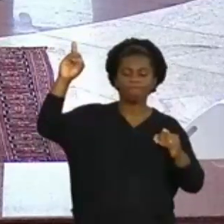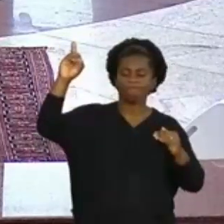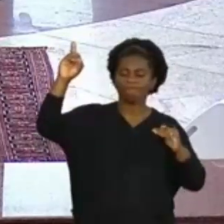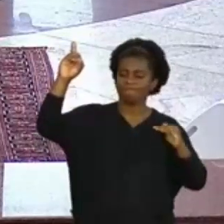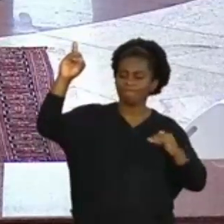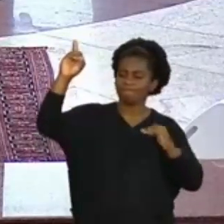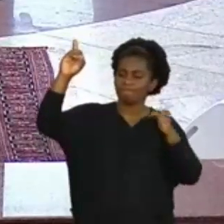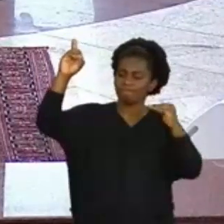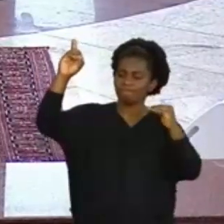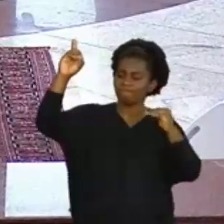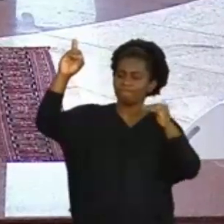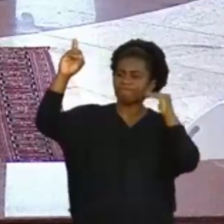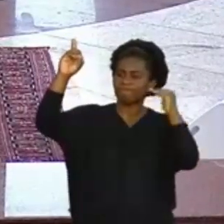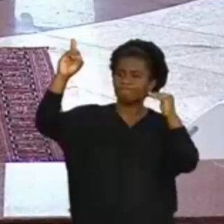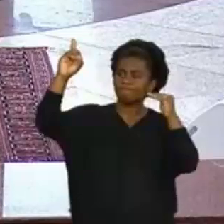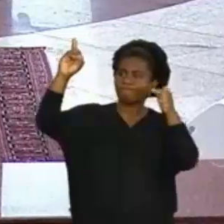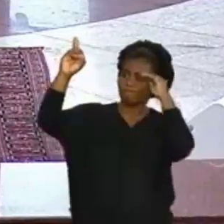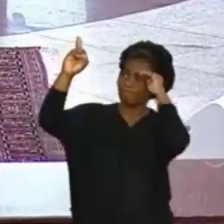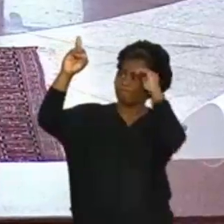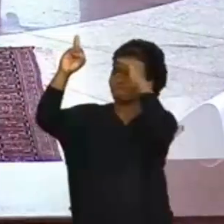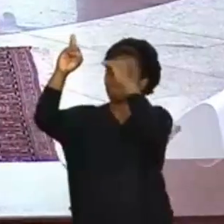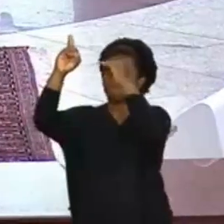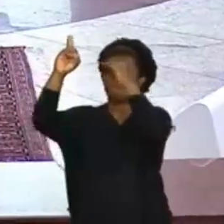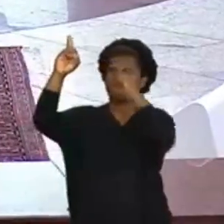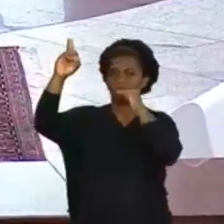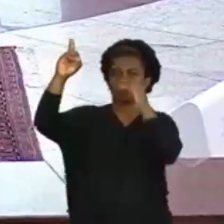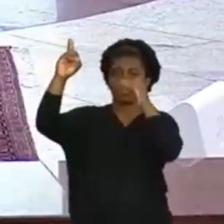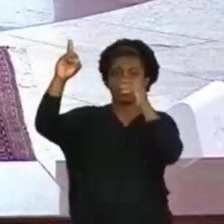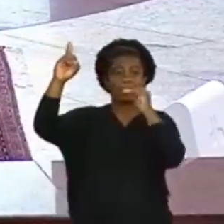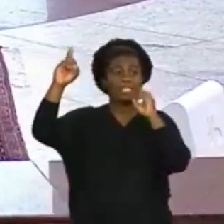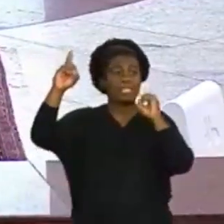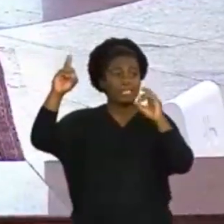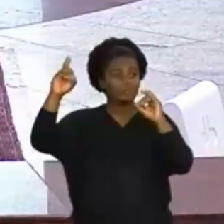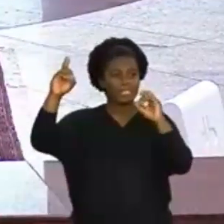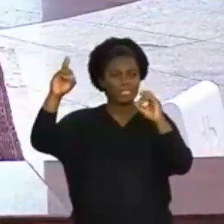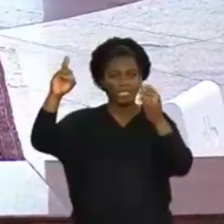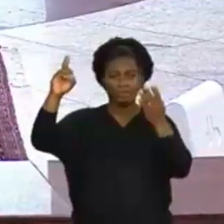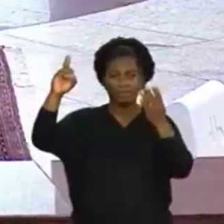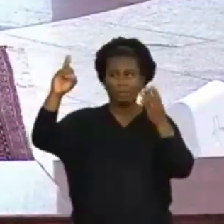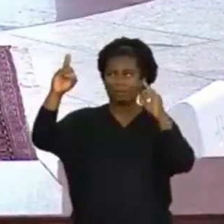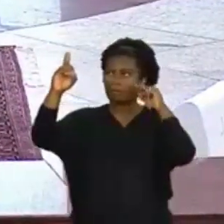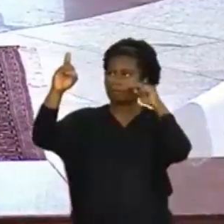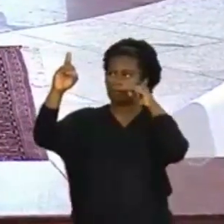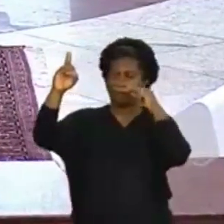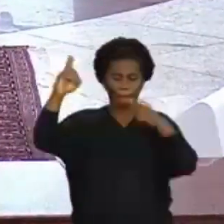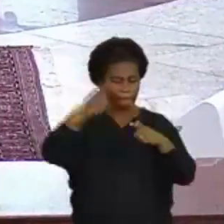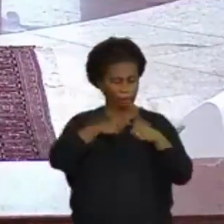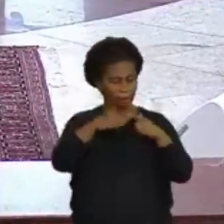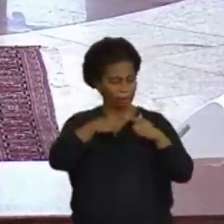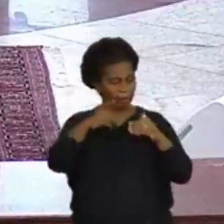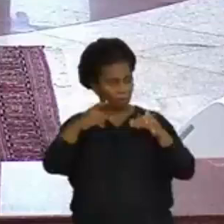planos dele. Você diminui Deus quando você traz Deus para os seus problemas.